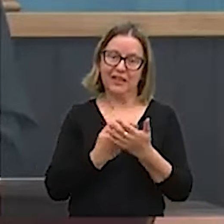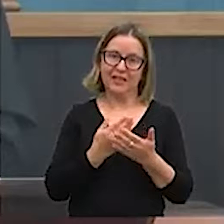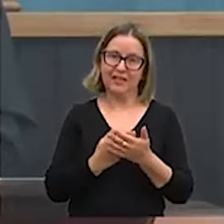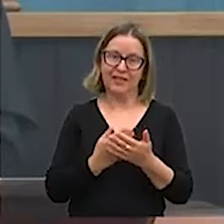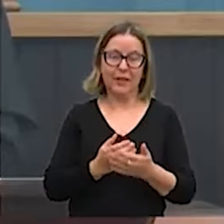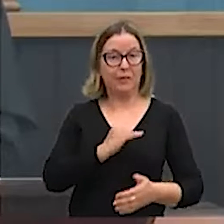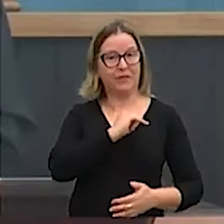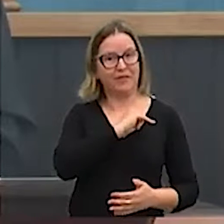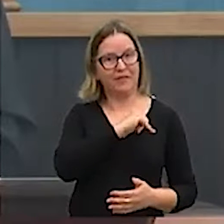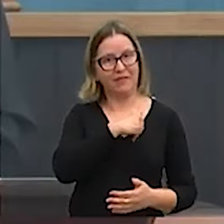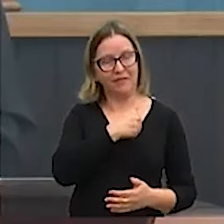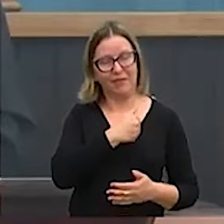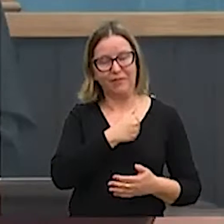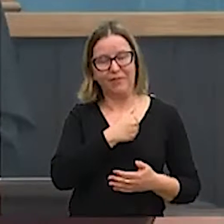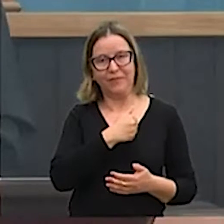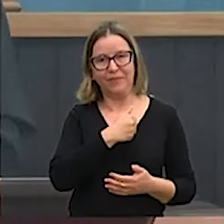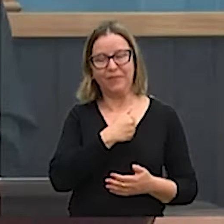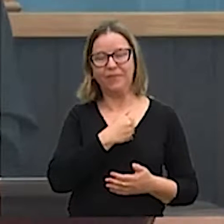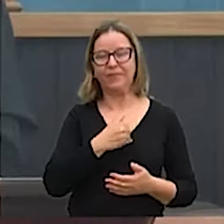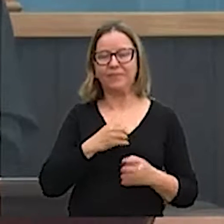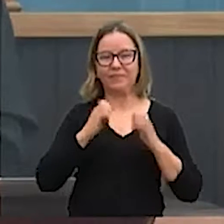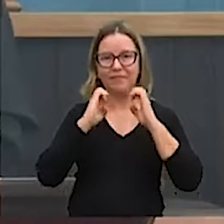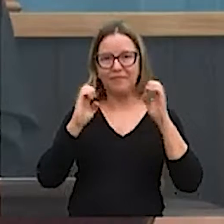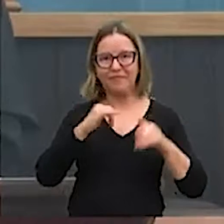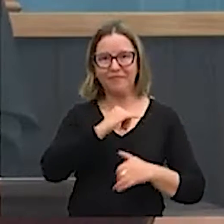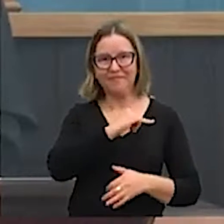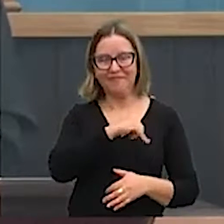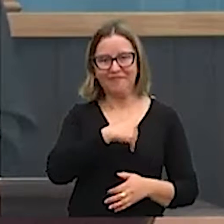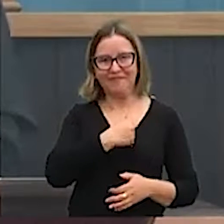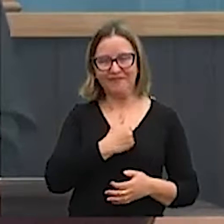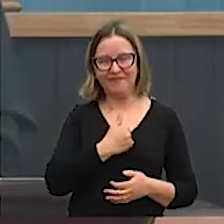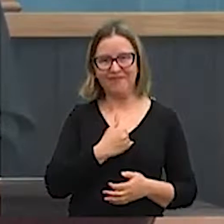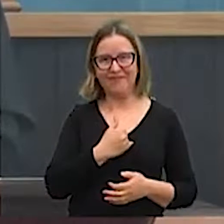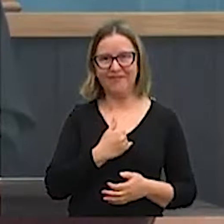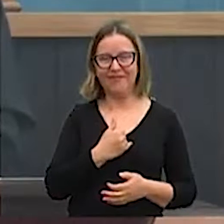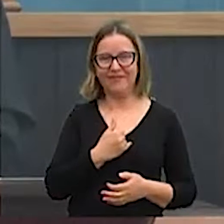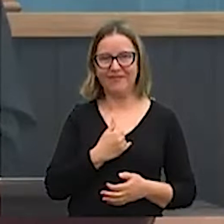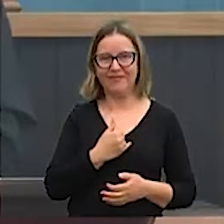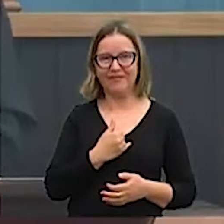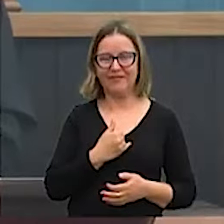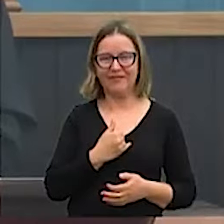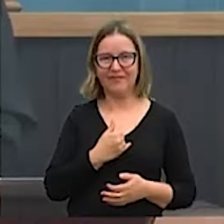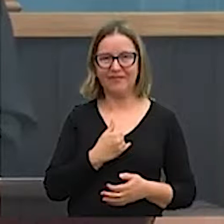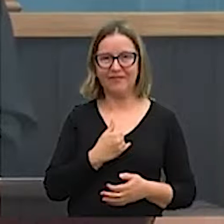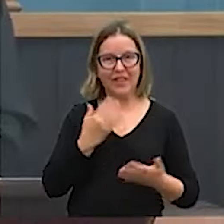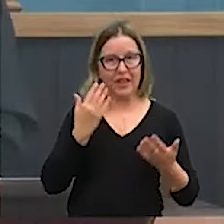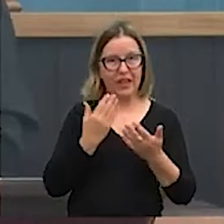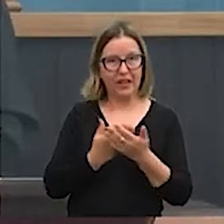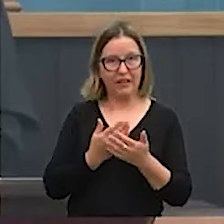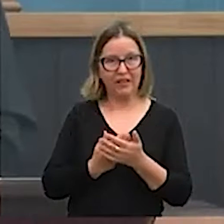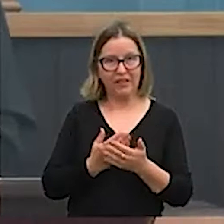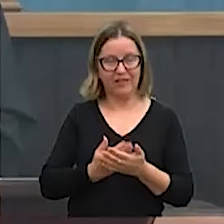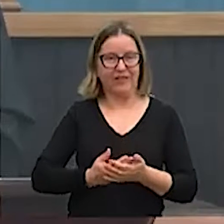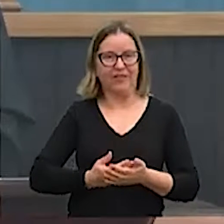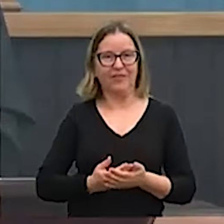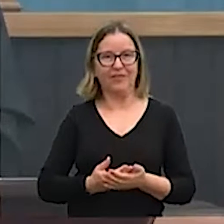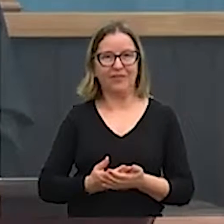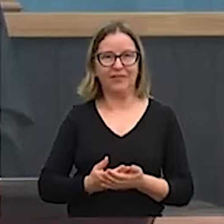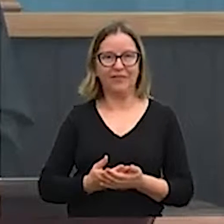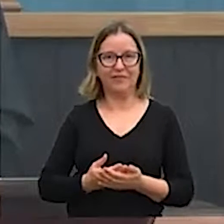João, o Evangelho de João, que é uma caminhada que nós temos feito